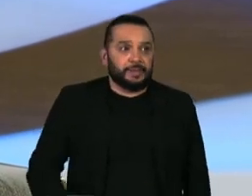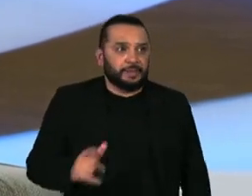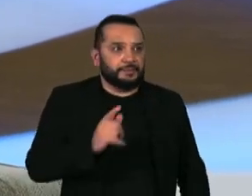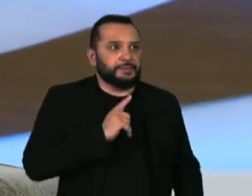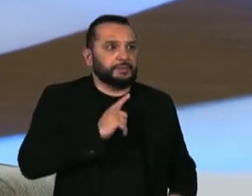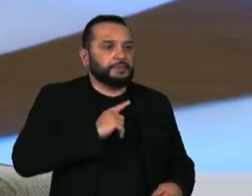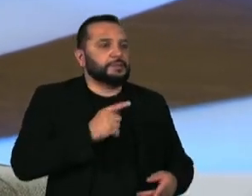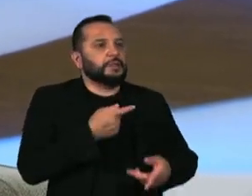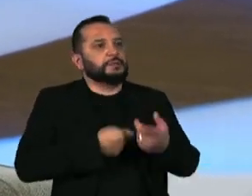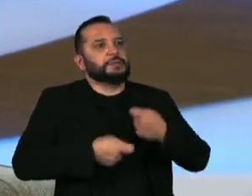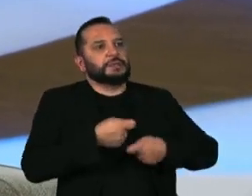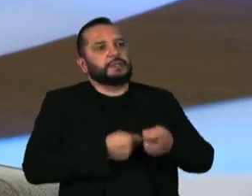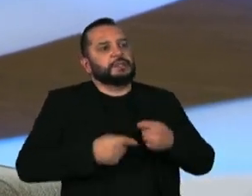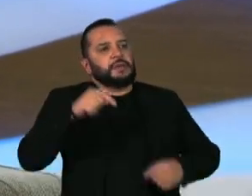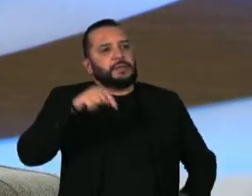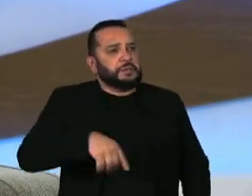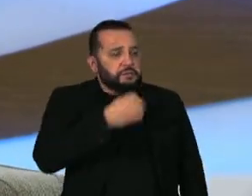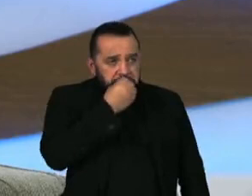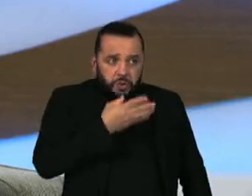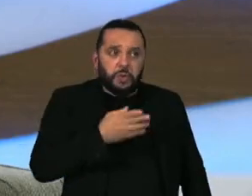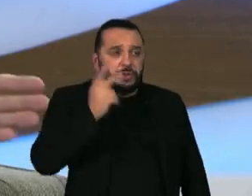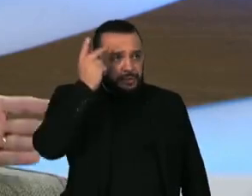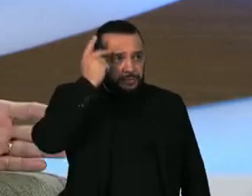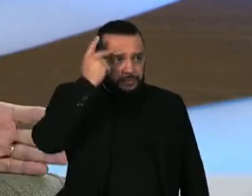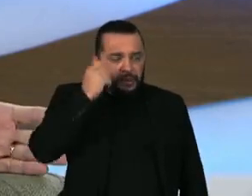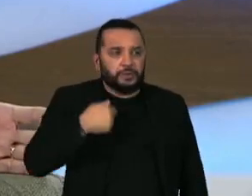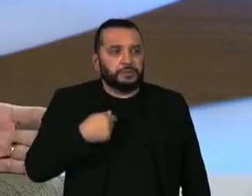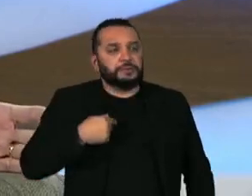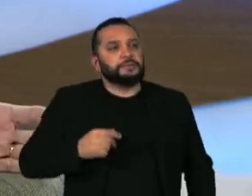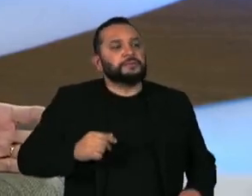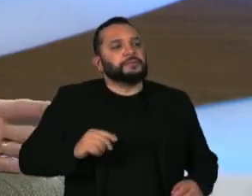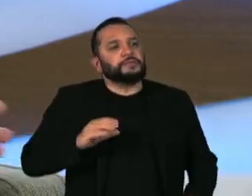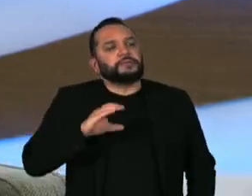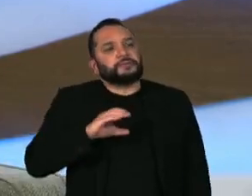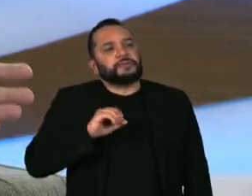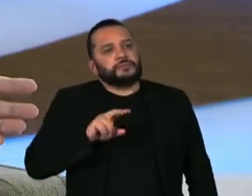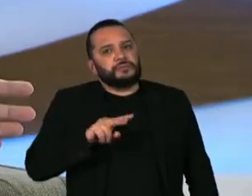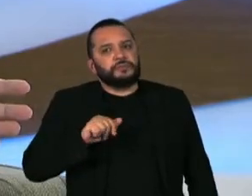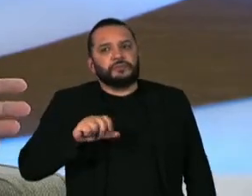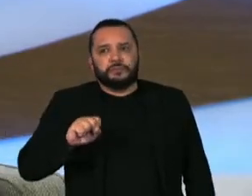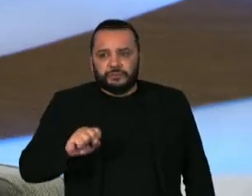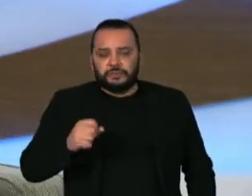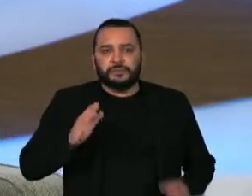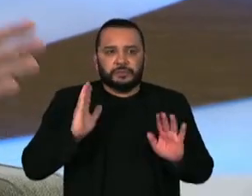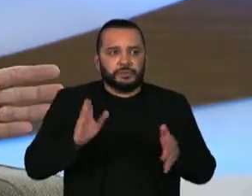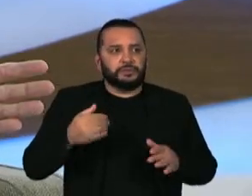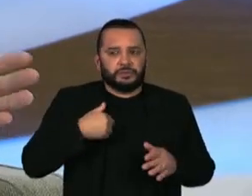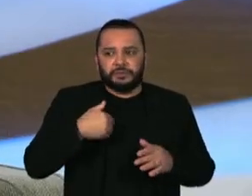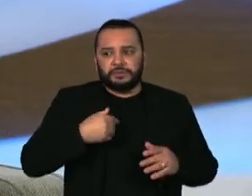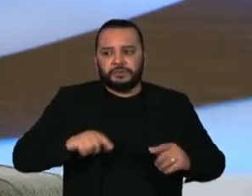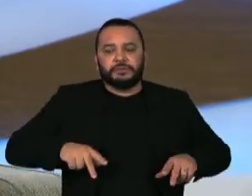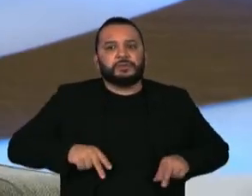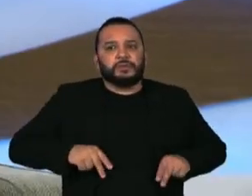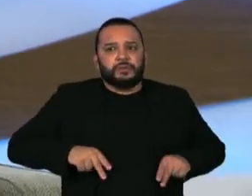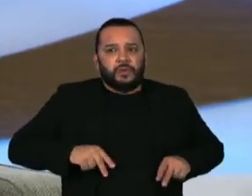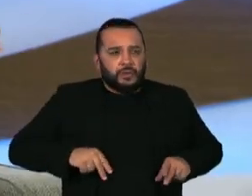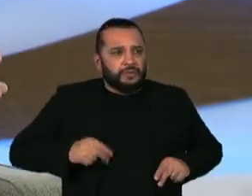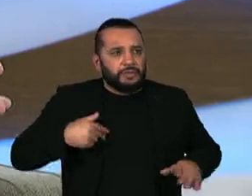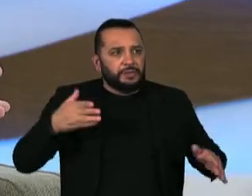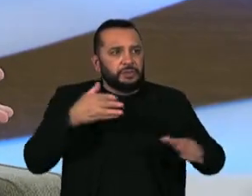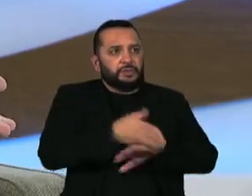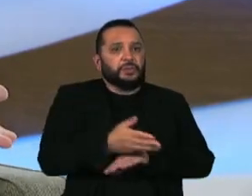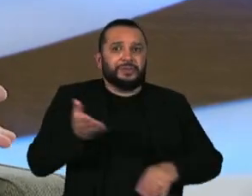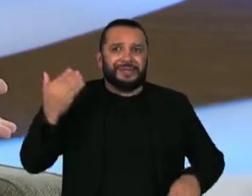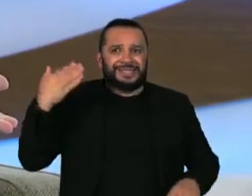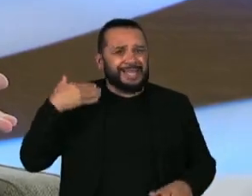de segurança pública exitosa em São Paulo. Quando o Mário Covas assumiu, o índice de criminalidade em São Paulo era altíssimo. Nós éramos um dos estados